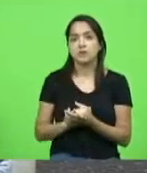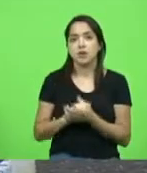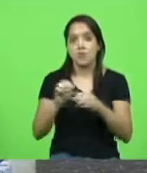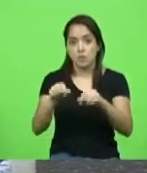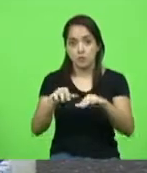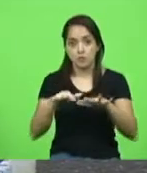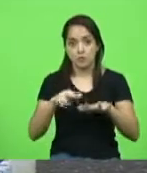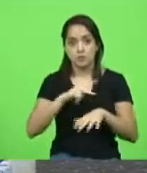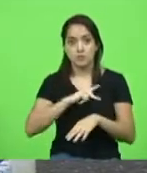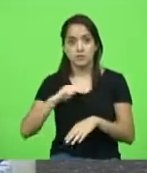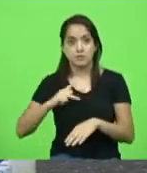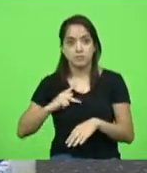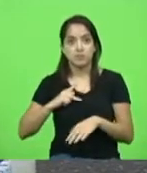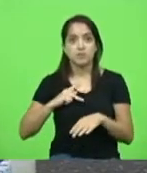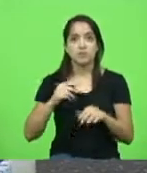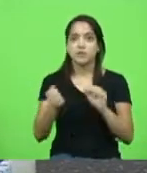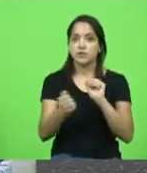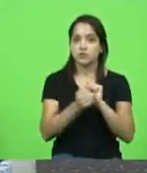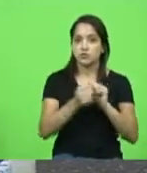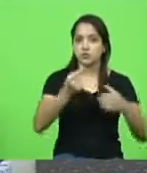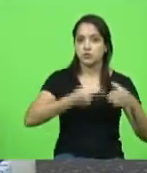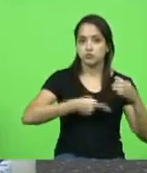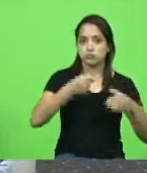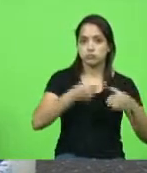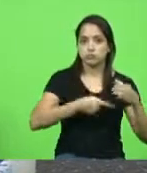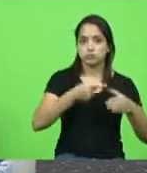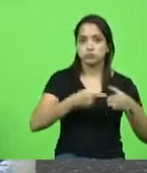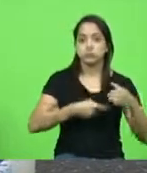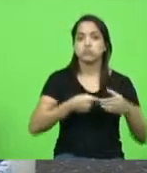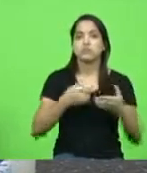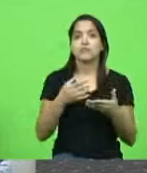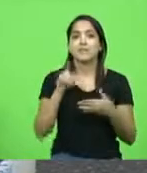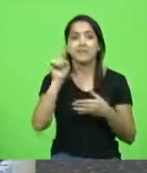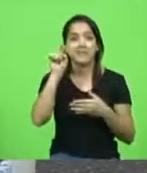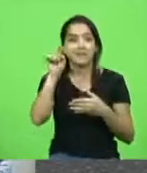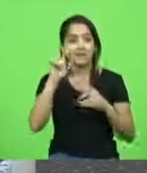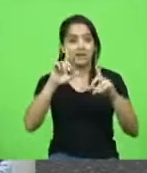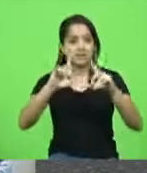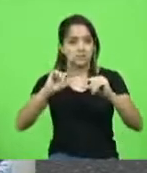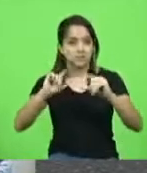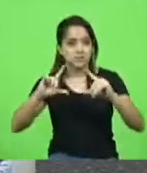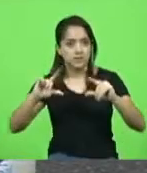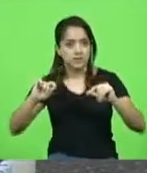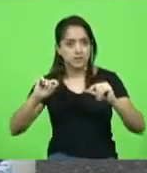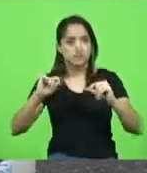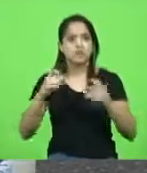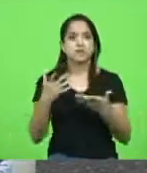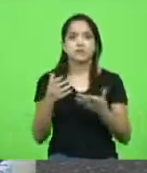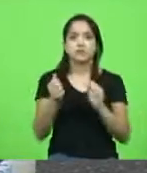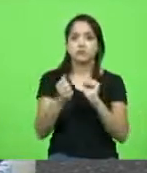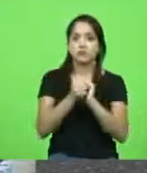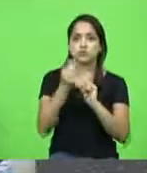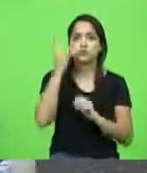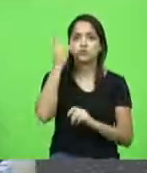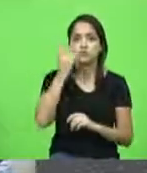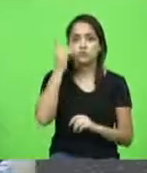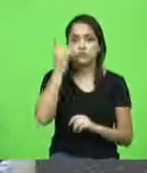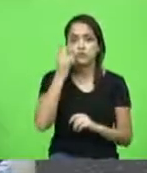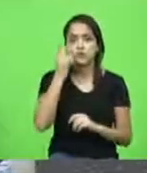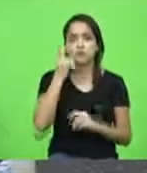audiência junto com a nossa bancada Federal conforme o parlamentar lá em Brasília com os deputados federais e senadores